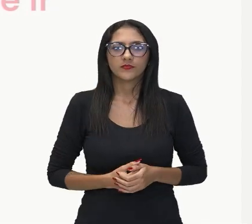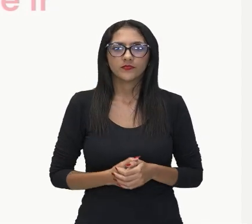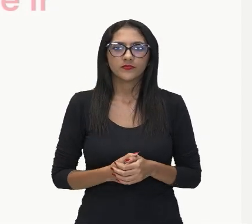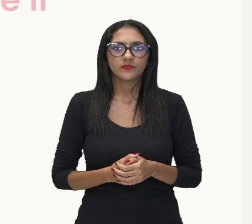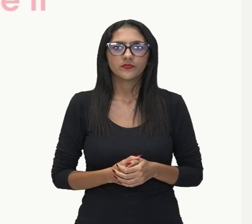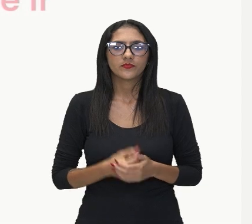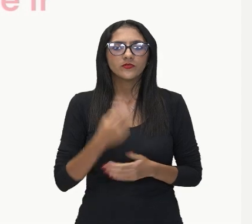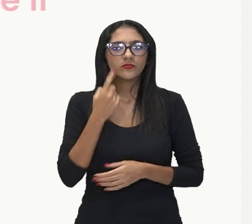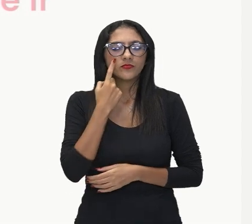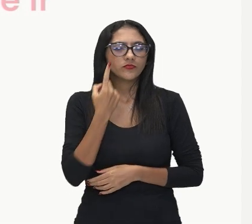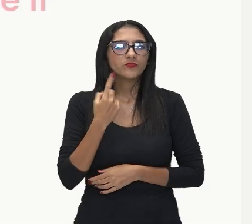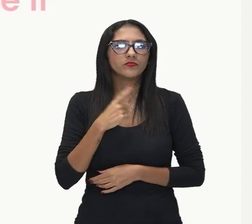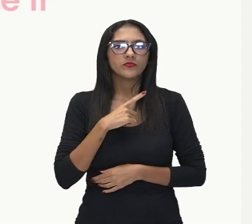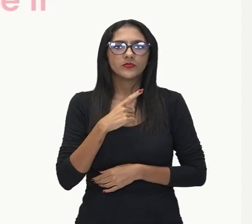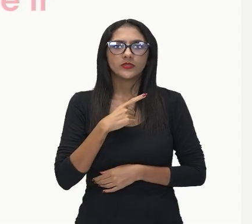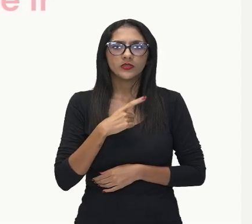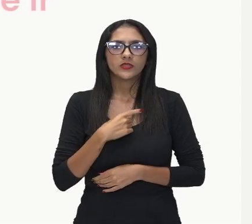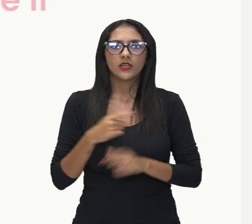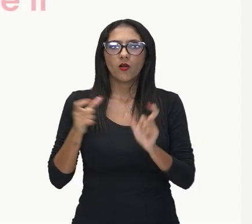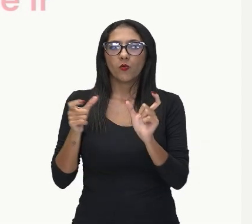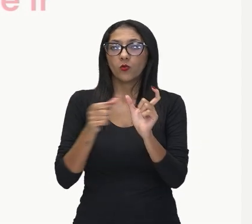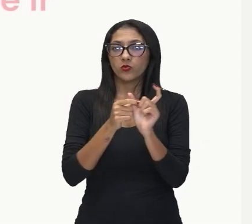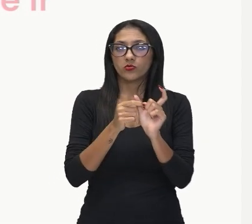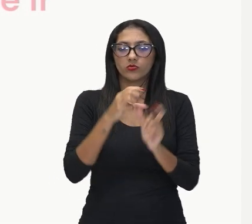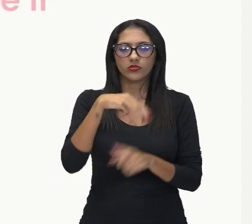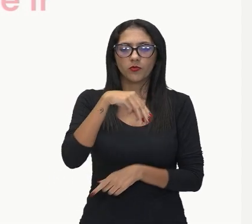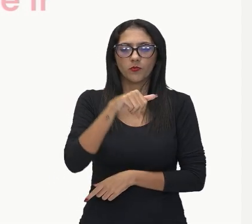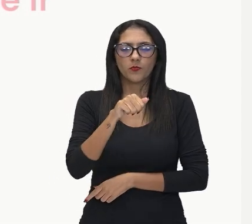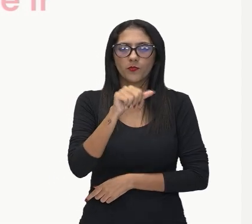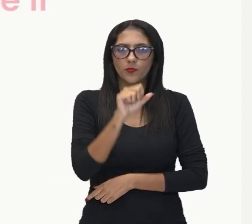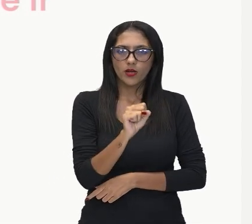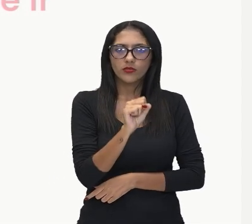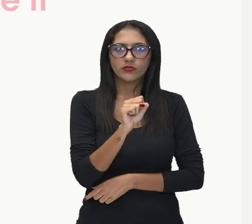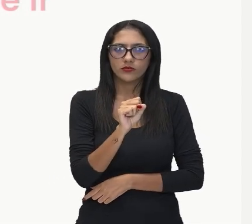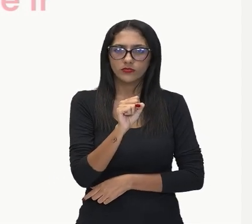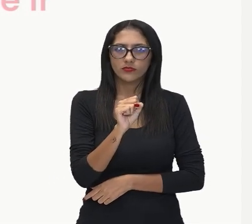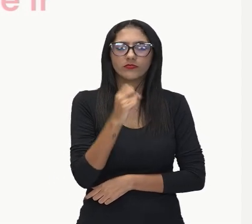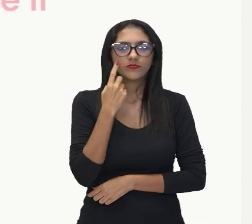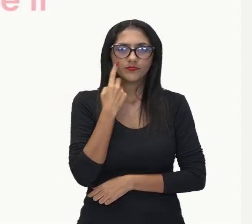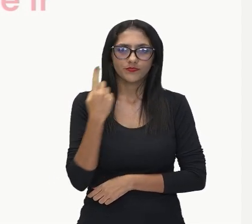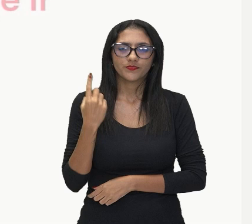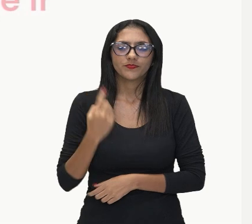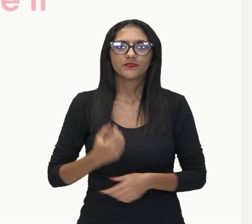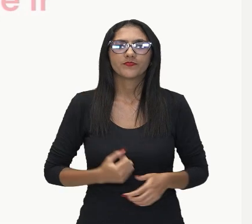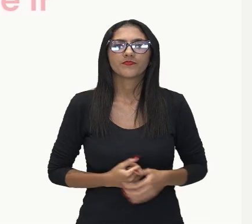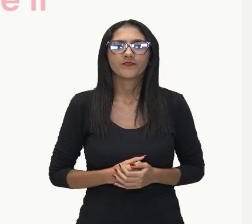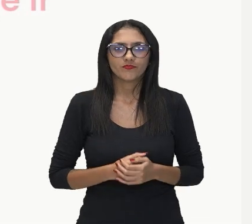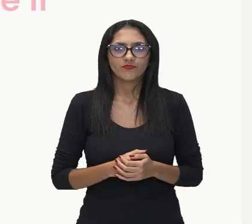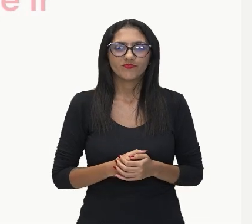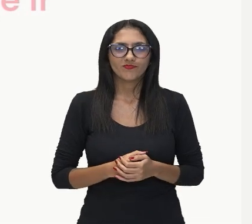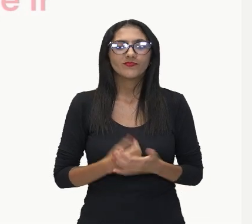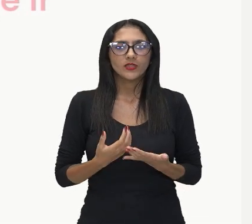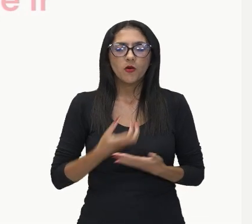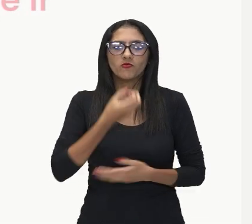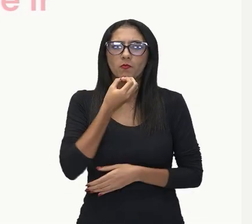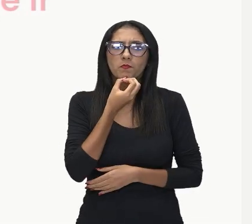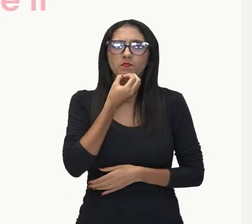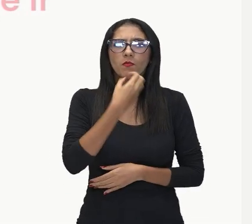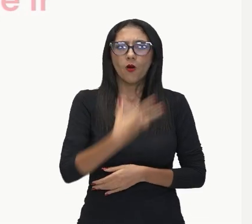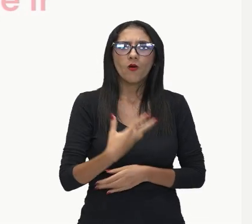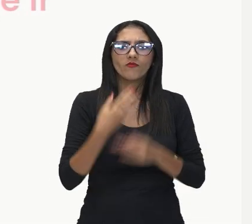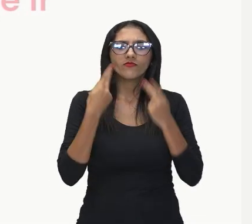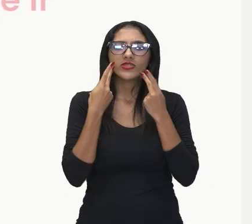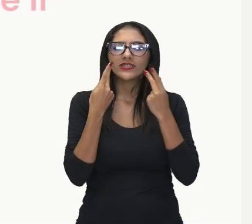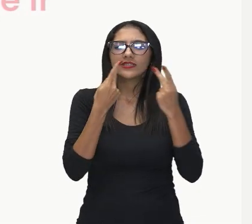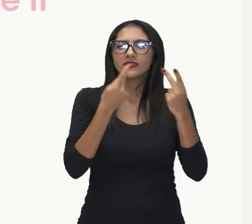que ocorreu com a conjunção mas, ok? Então, observem. Foi bom visitá-lo, Caramujo. Observem,